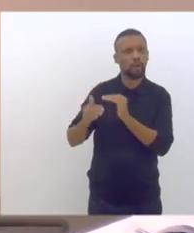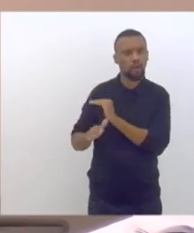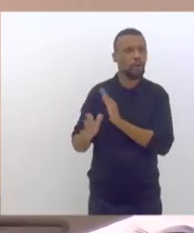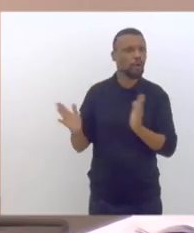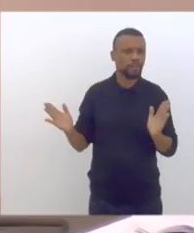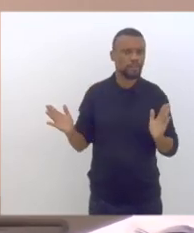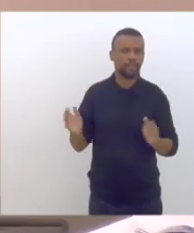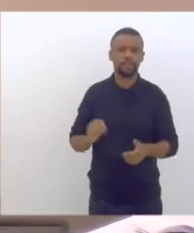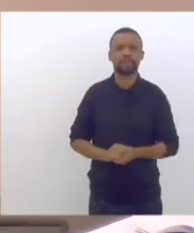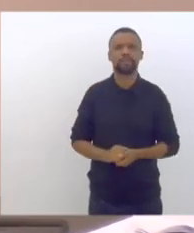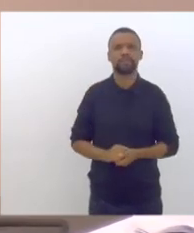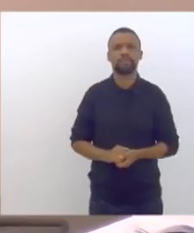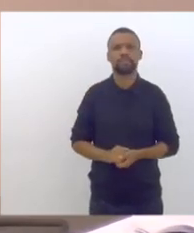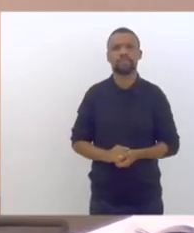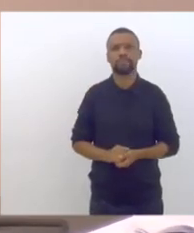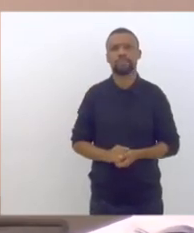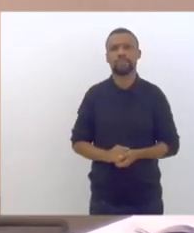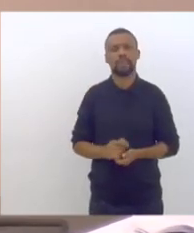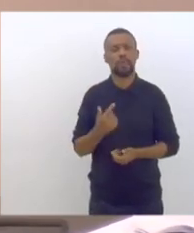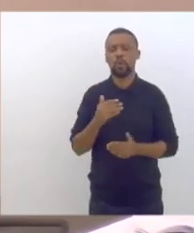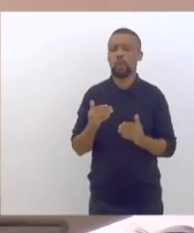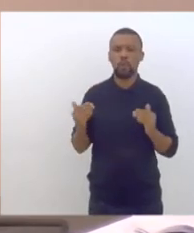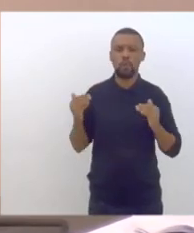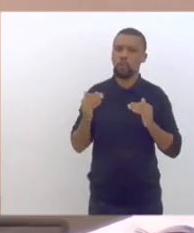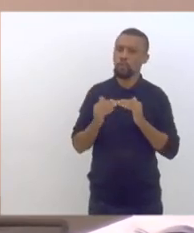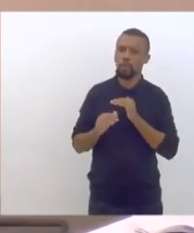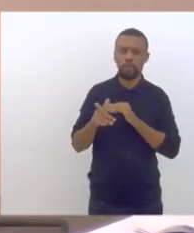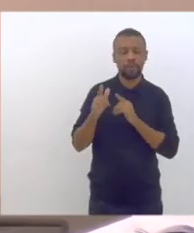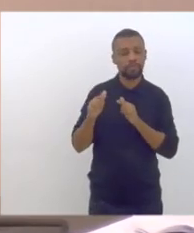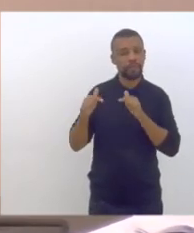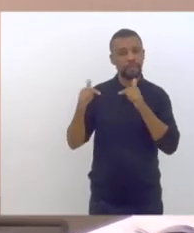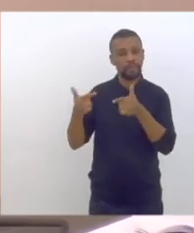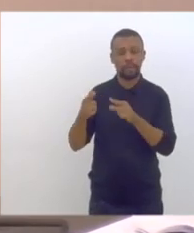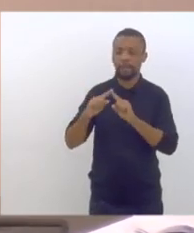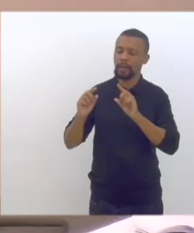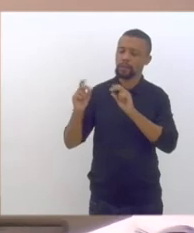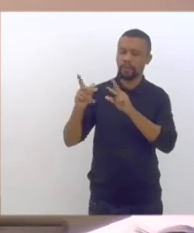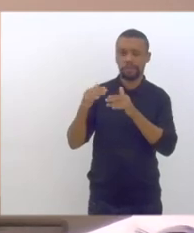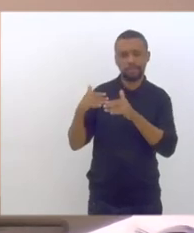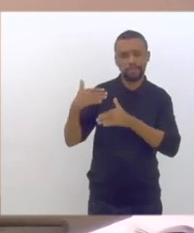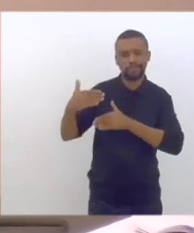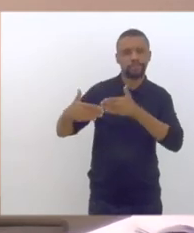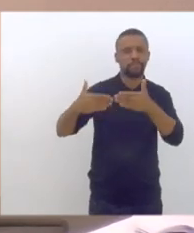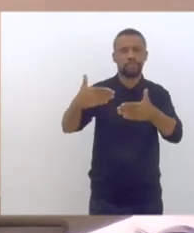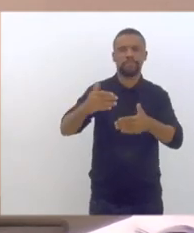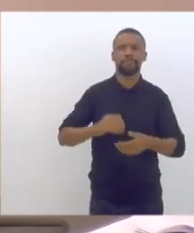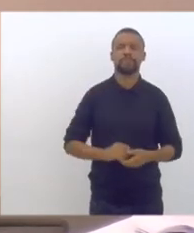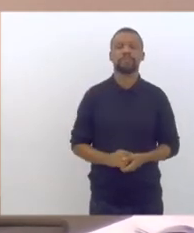tirar de pauta para ganhar tempo ou não concordo com esse comportamento mas vamos em frente